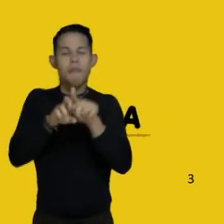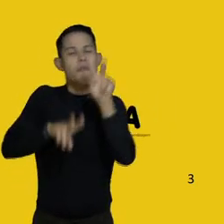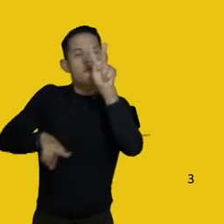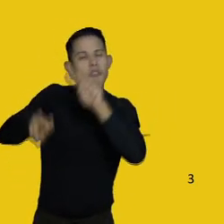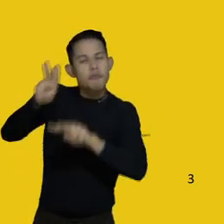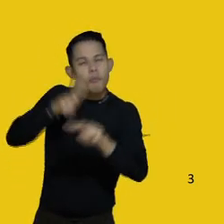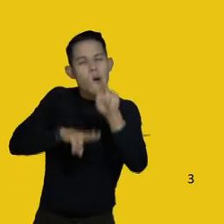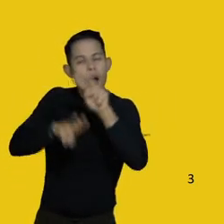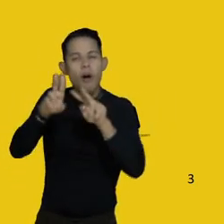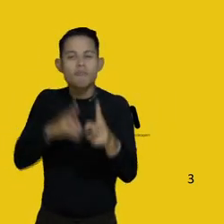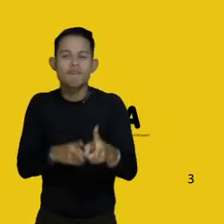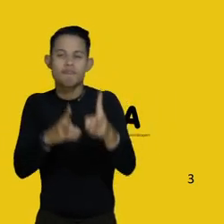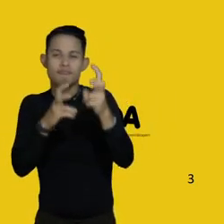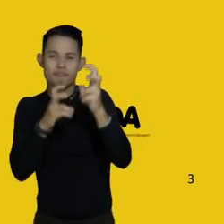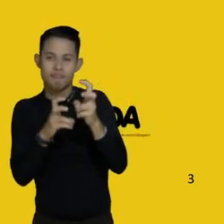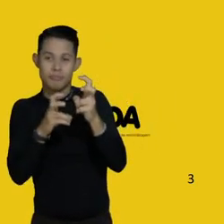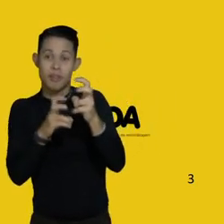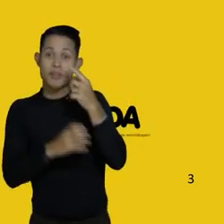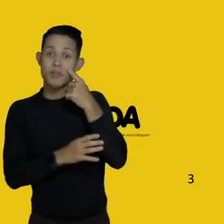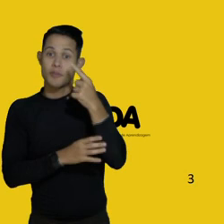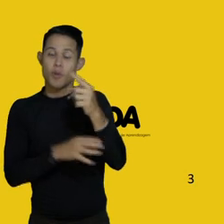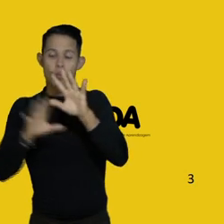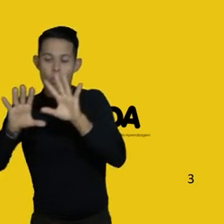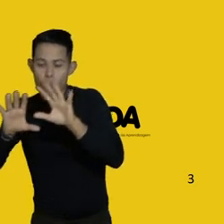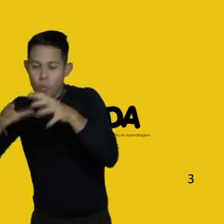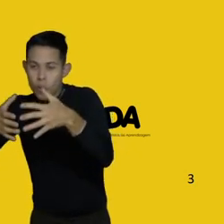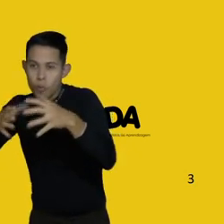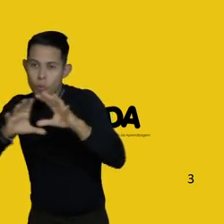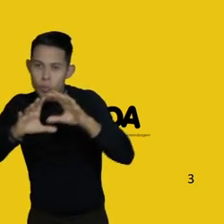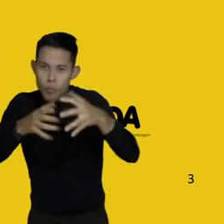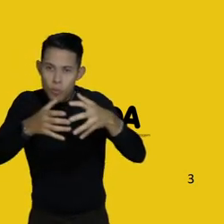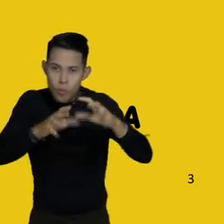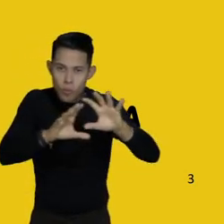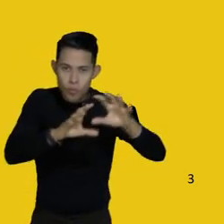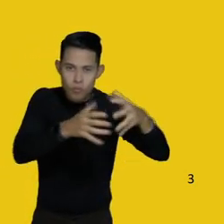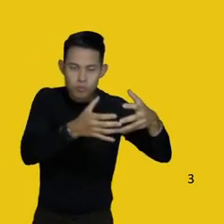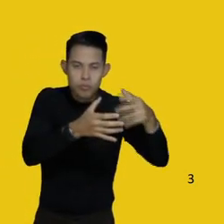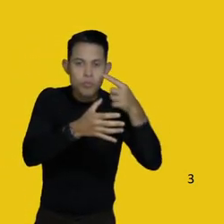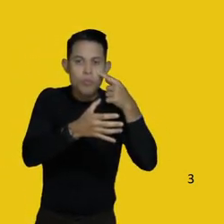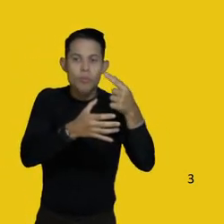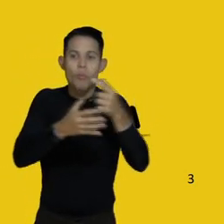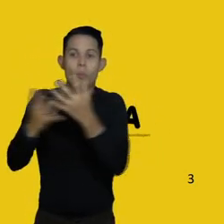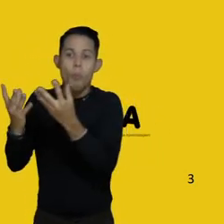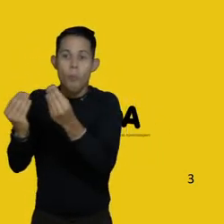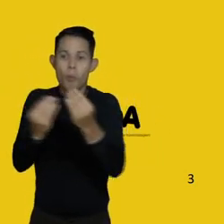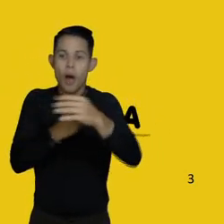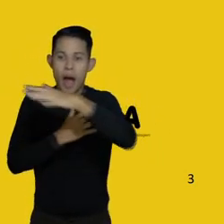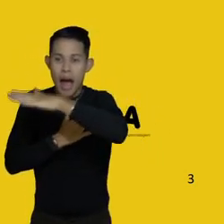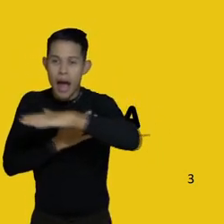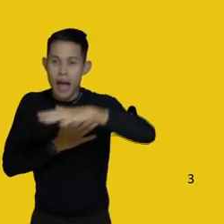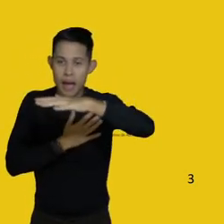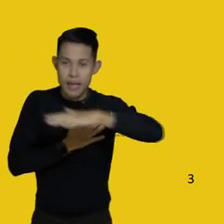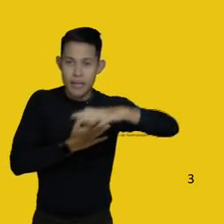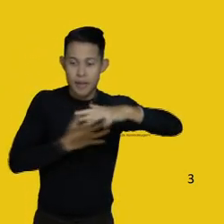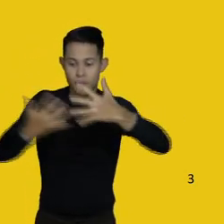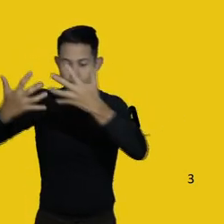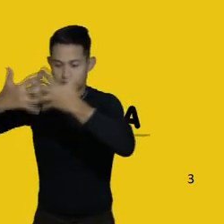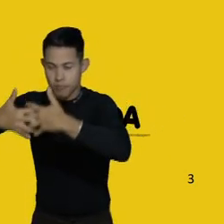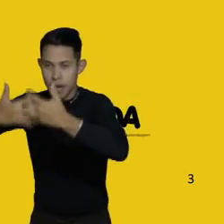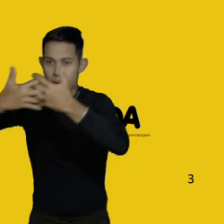gente sempre vê o grupo controle bastante áreas ativadas e os disléxicos menos todas